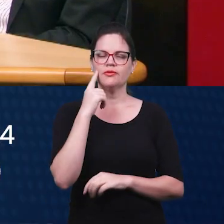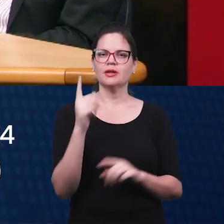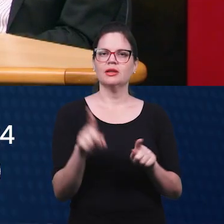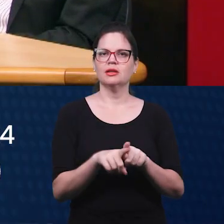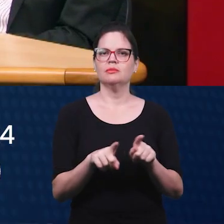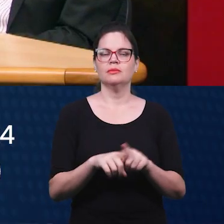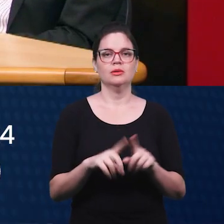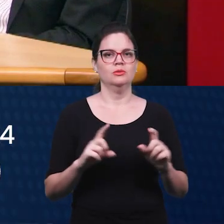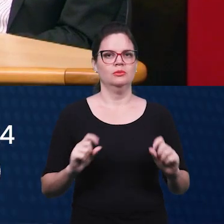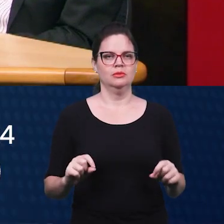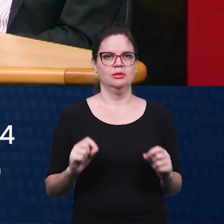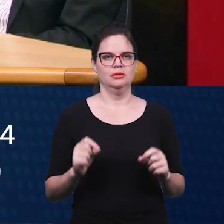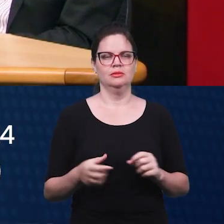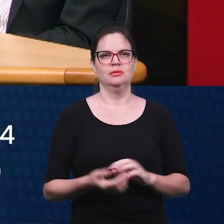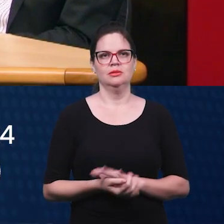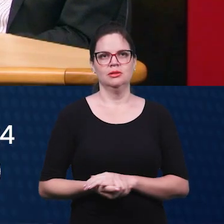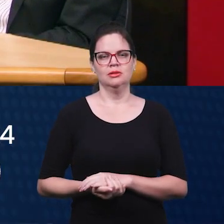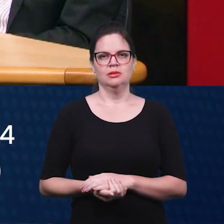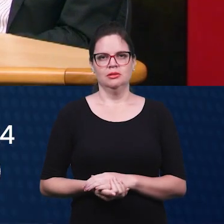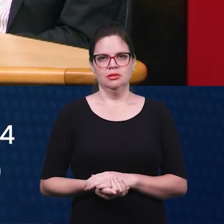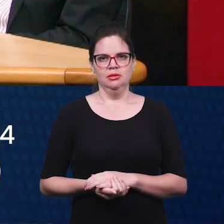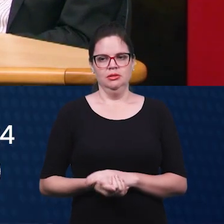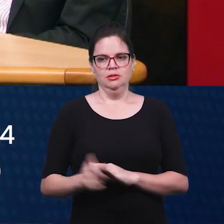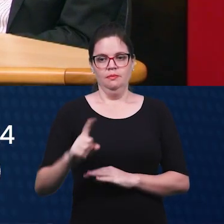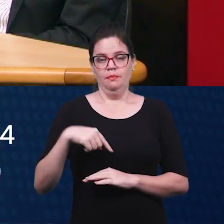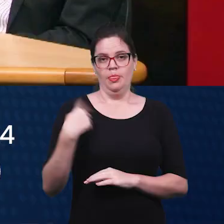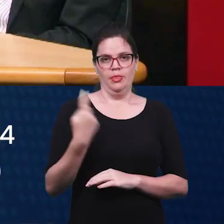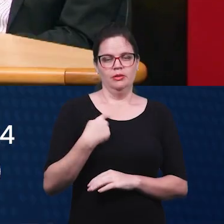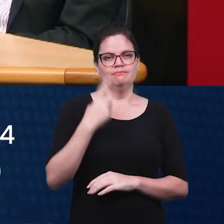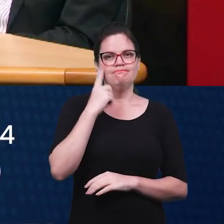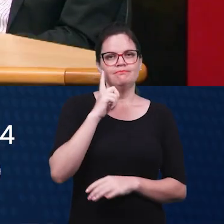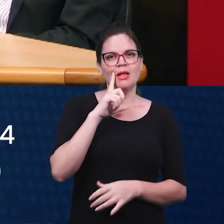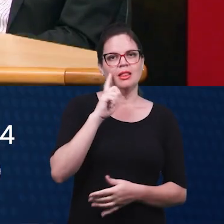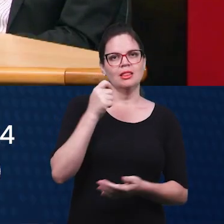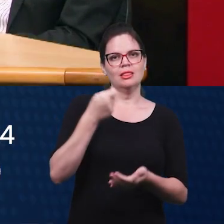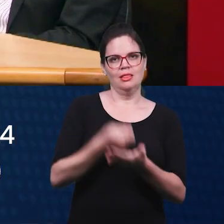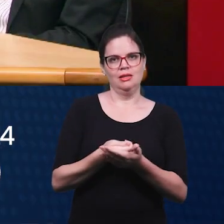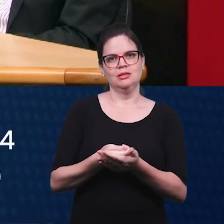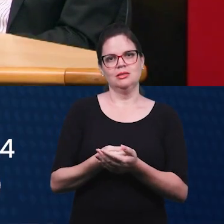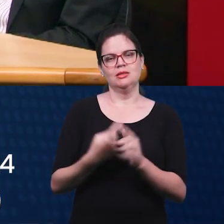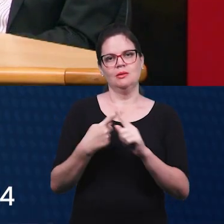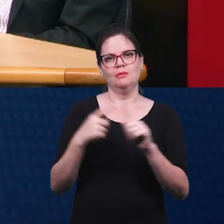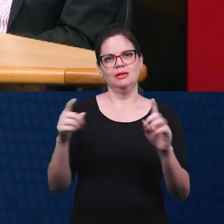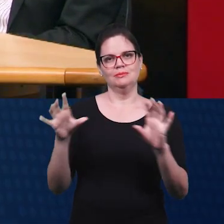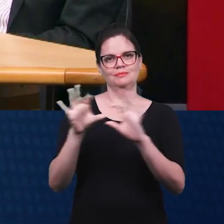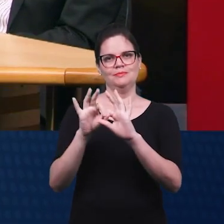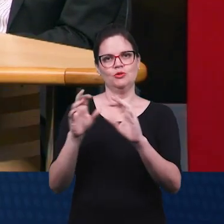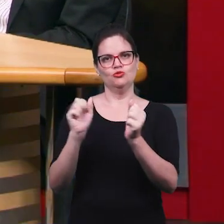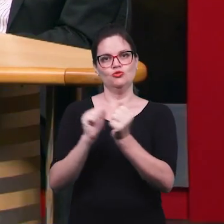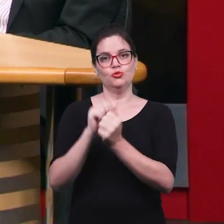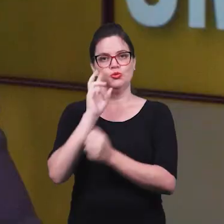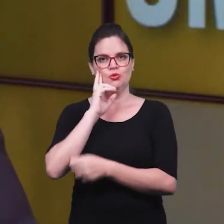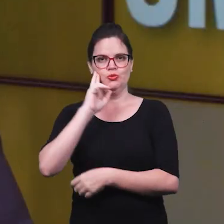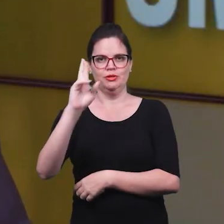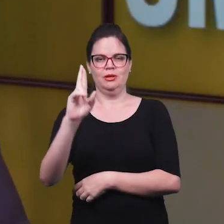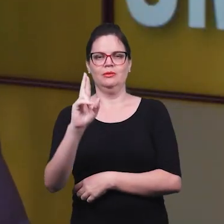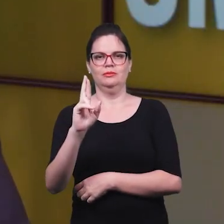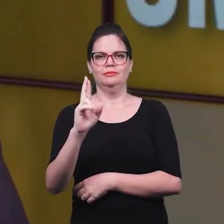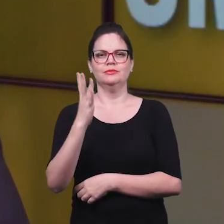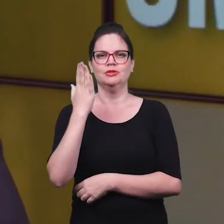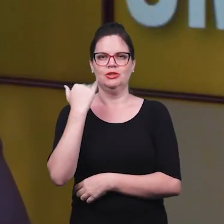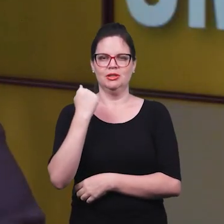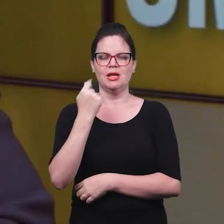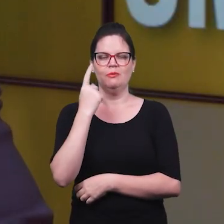pastor, que quando nós tomamos uma decisão no Senhor, como foi o caso de Josué, nós vemos no